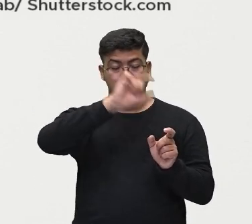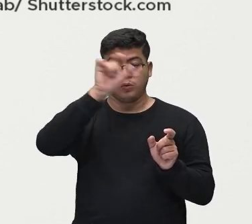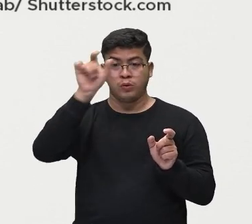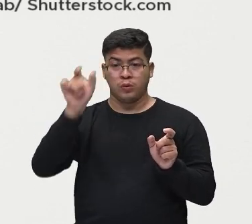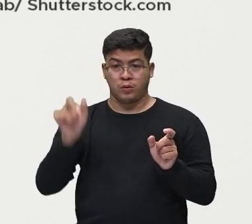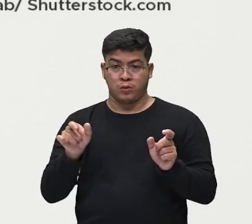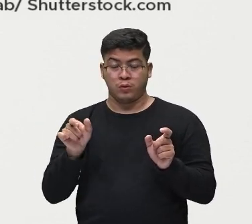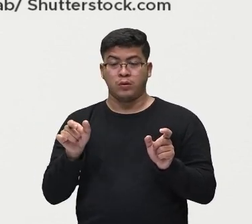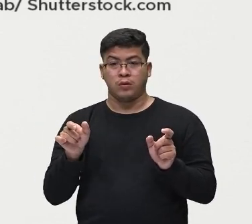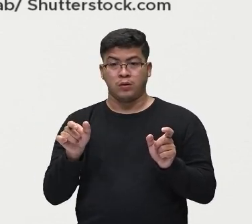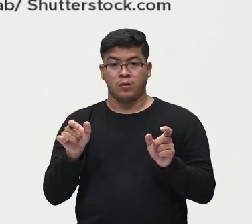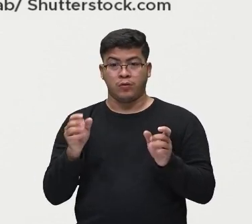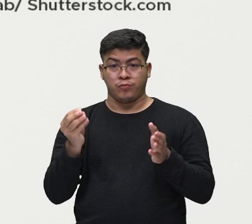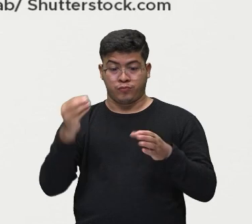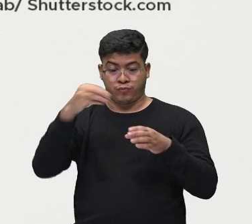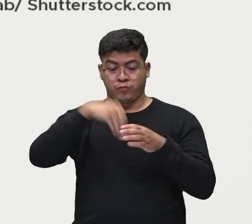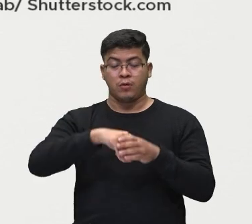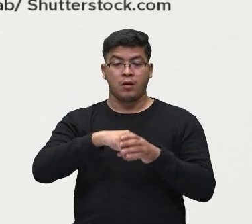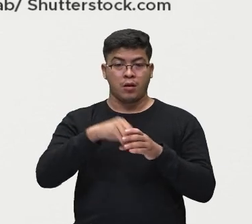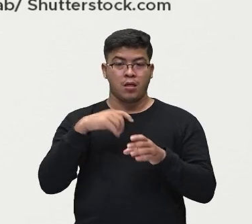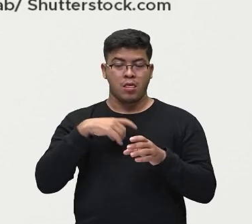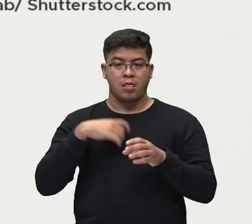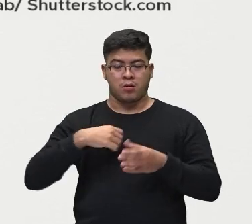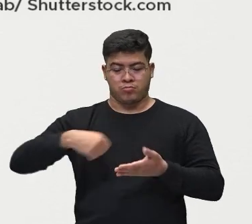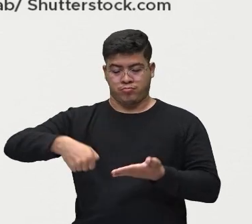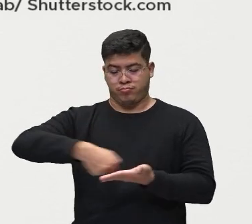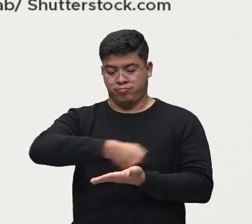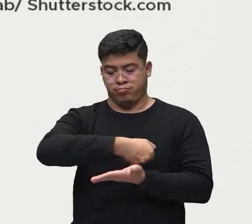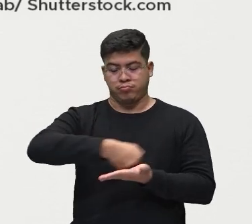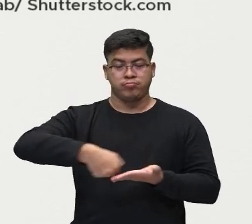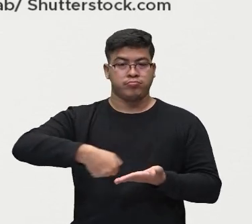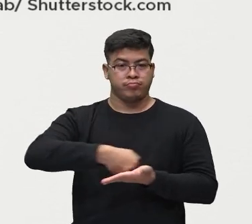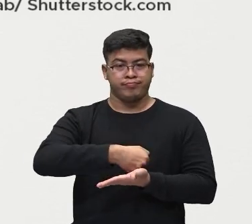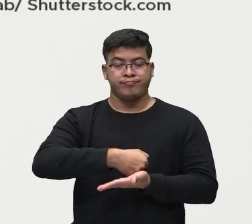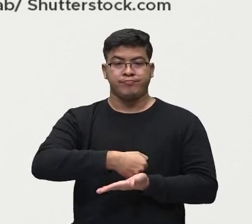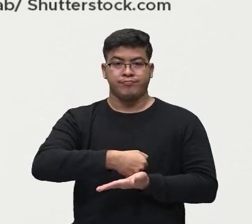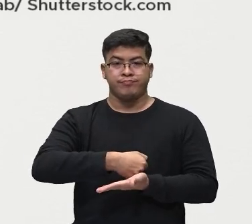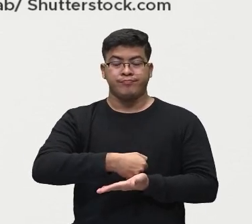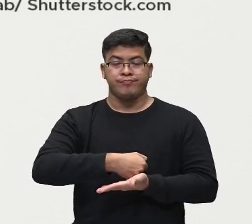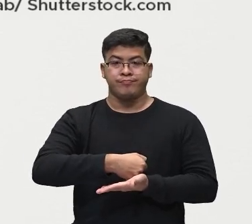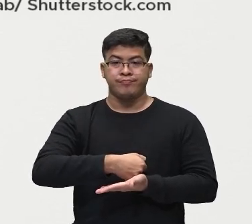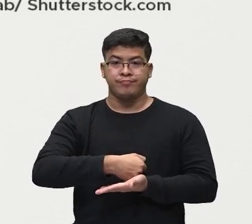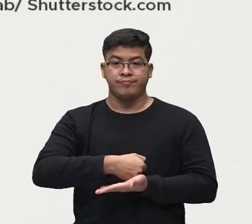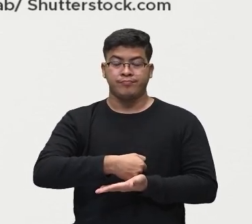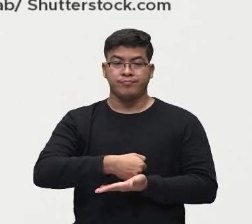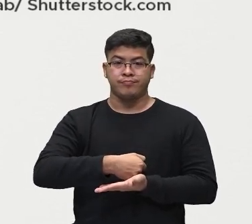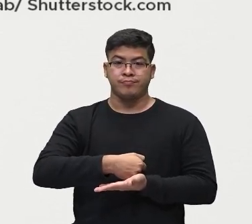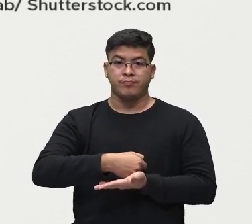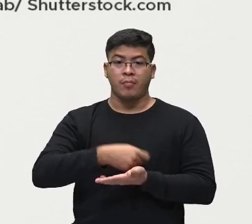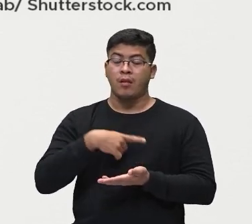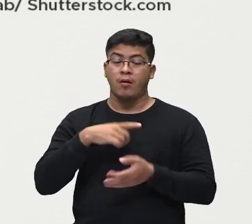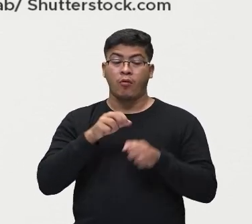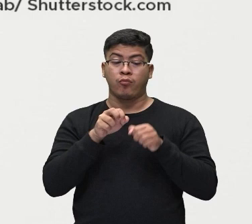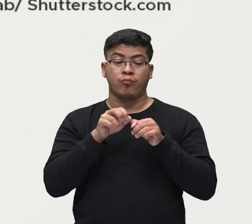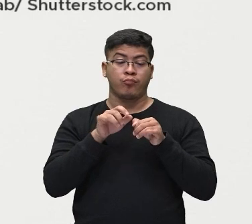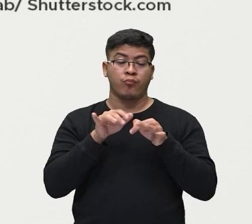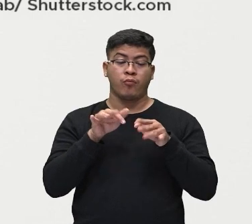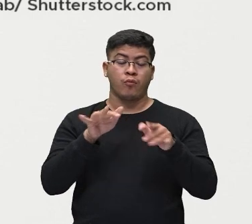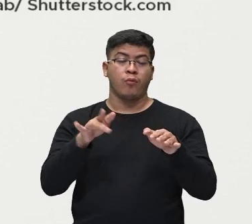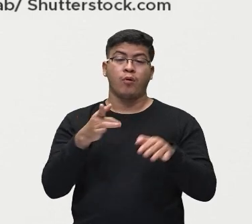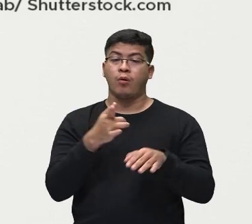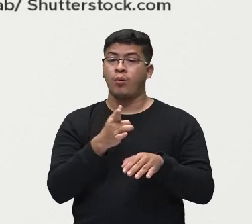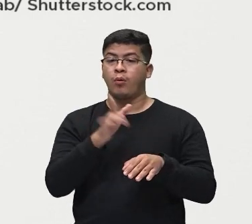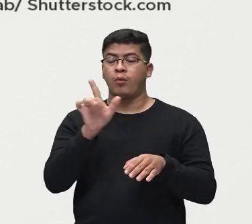está dentro do ferro de passar e esse calor ele vai ser transferido para a base